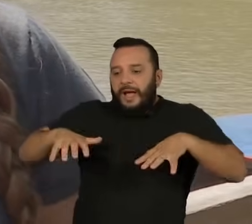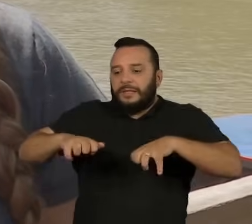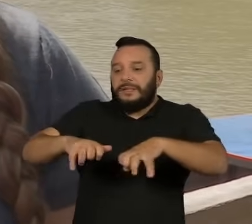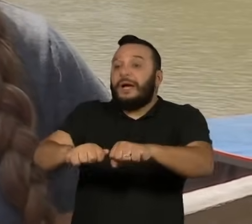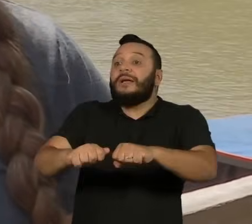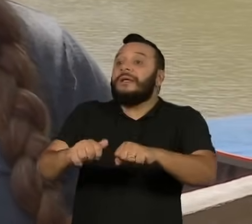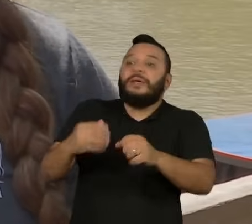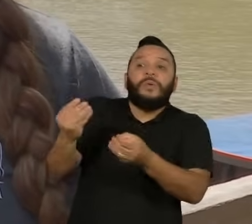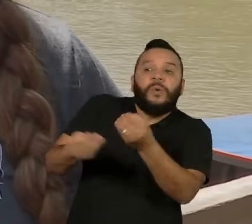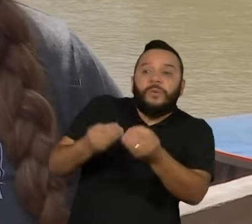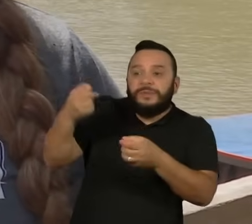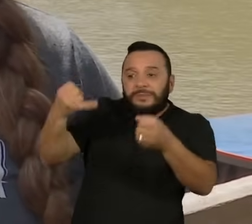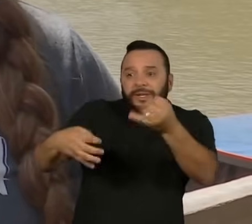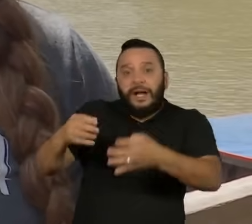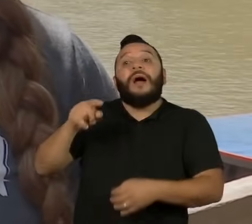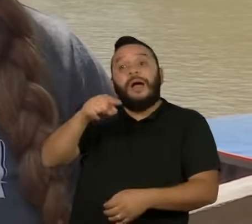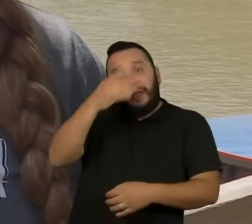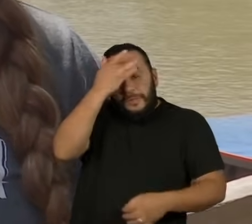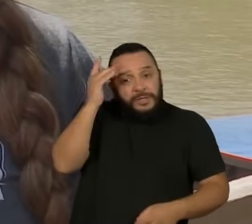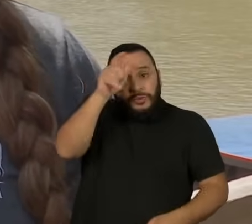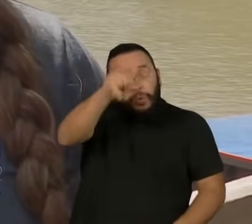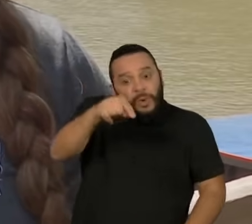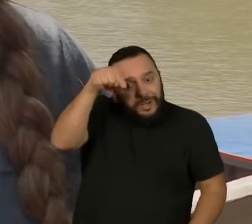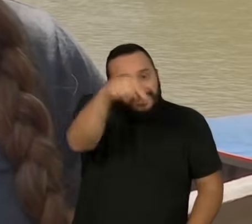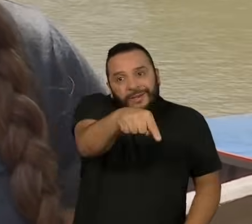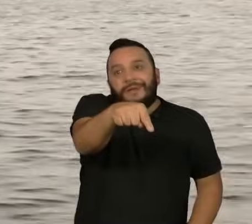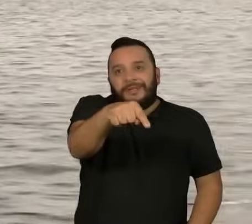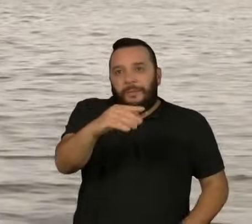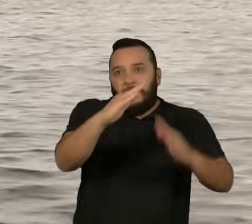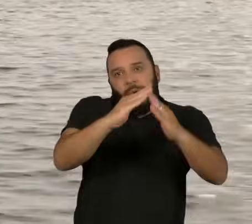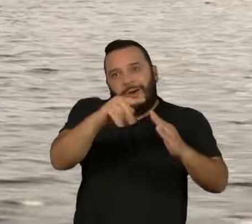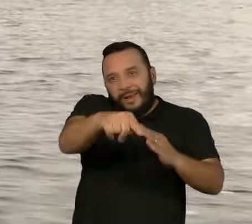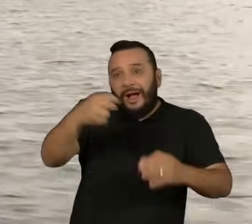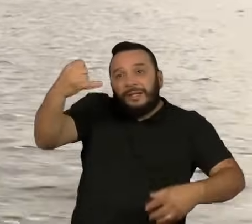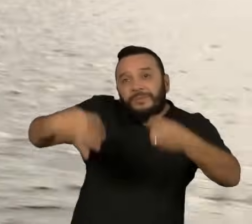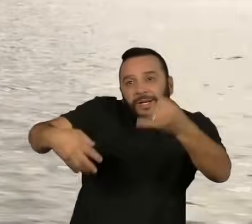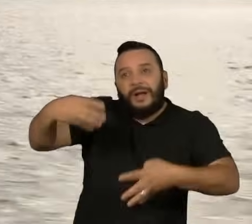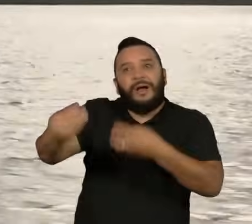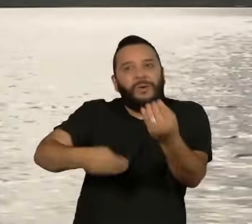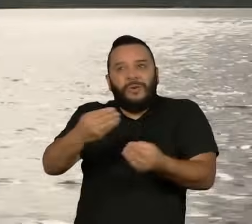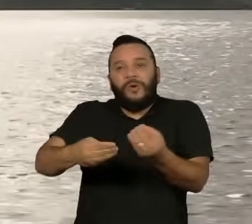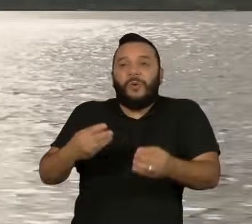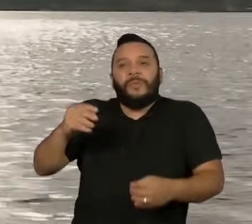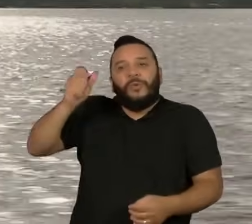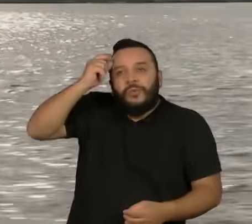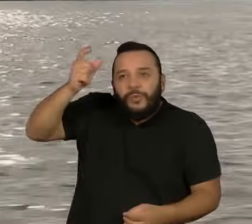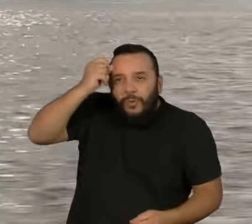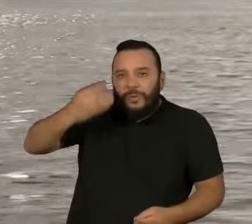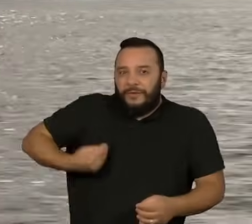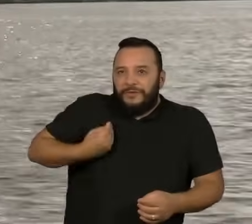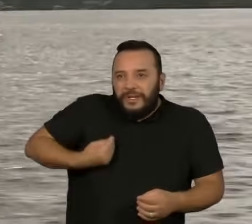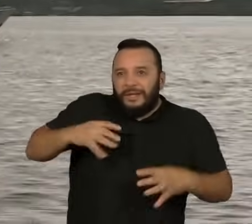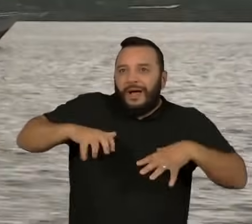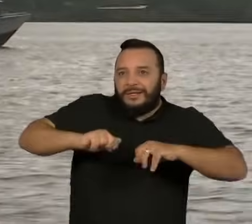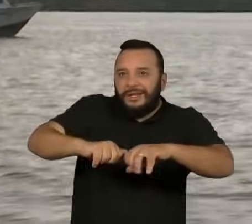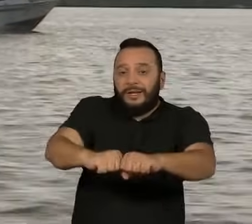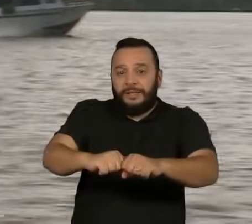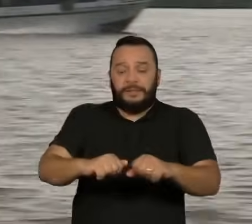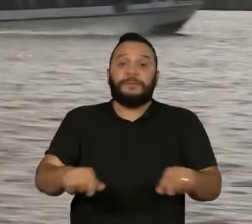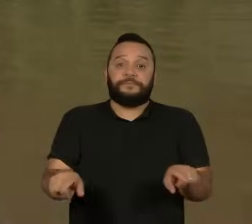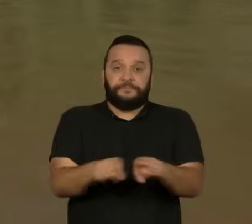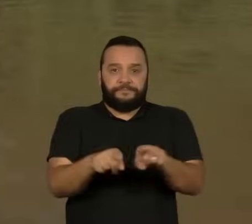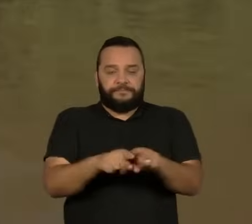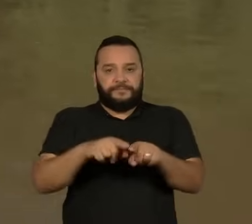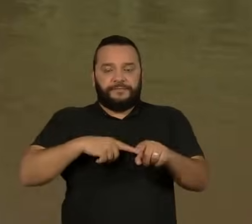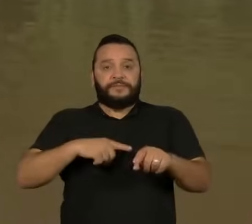fazer a vivência é a pessoa local, é o morador. Seguimos para a Ilha do